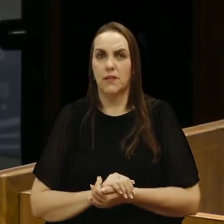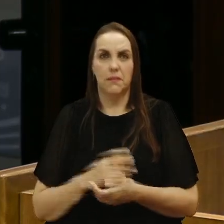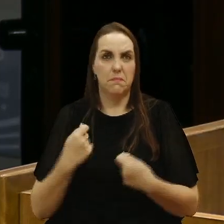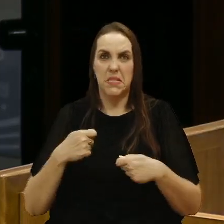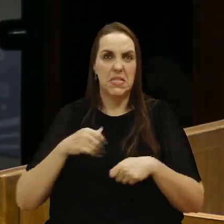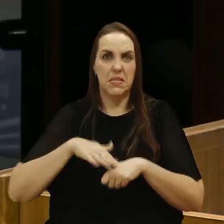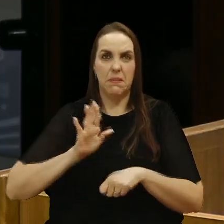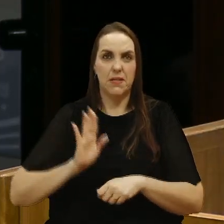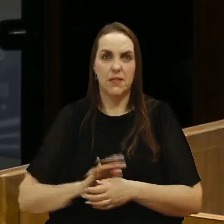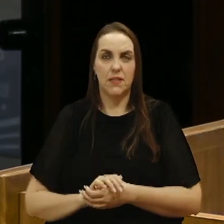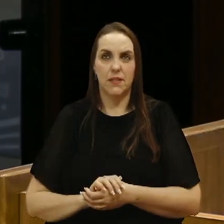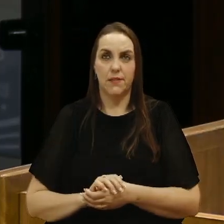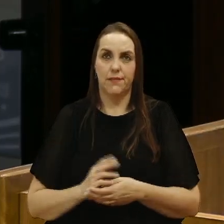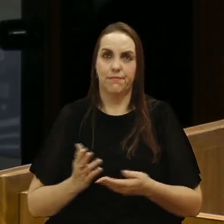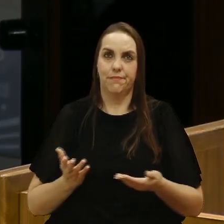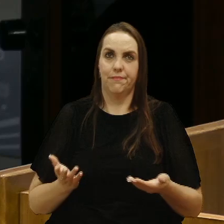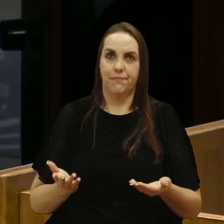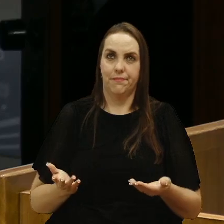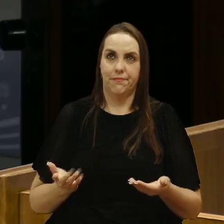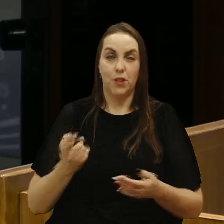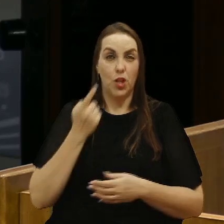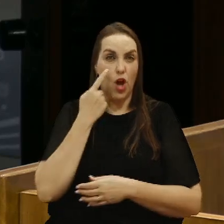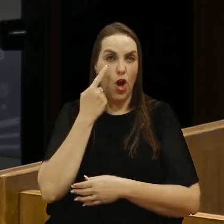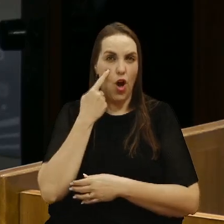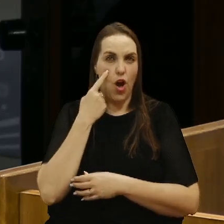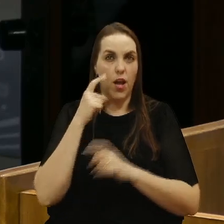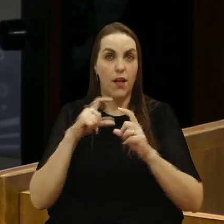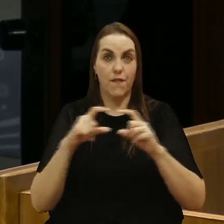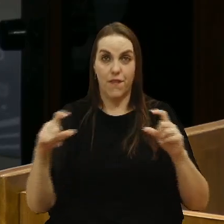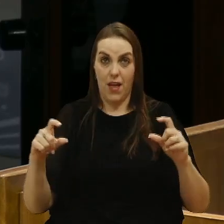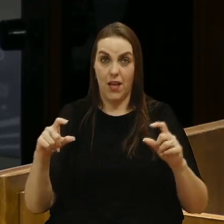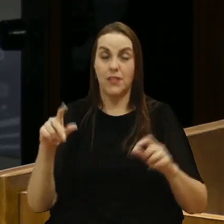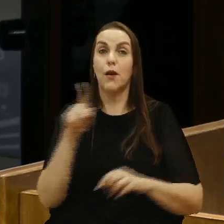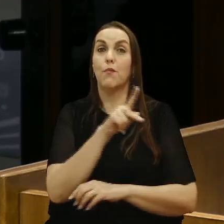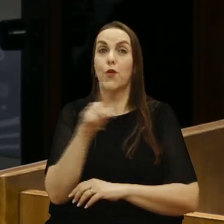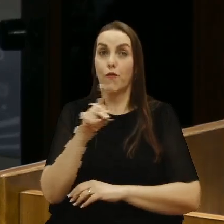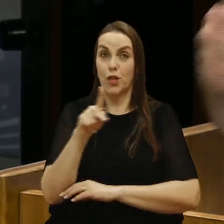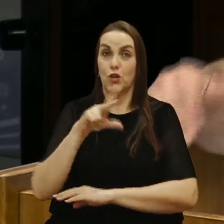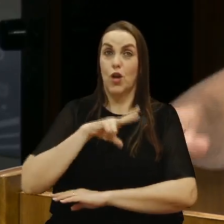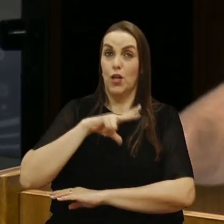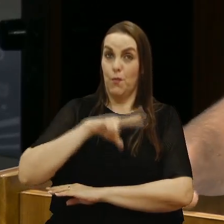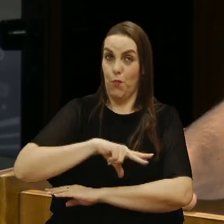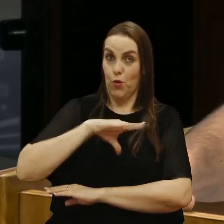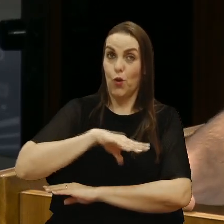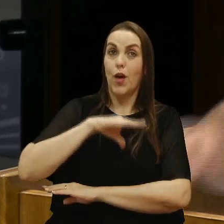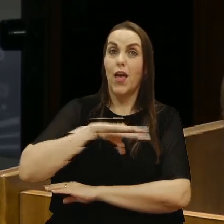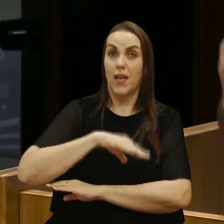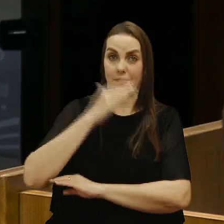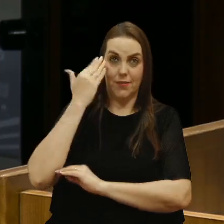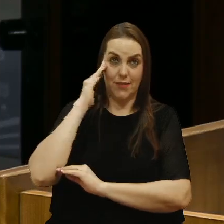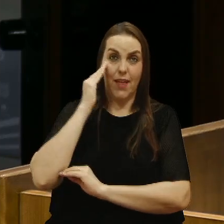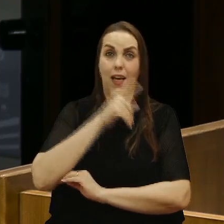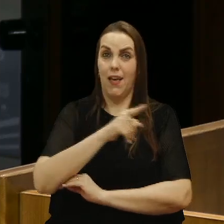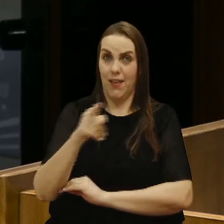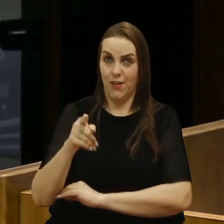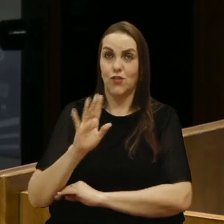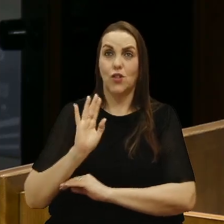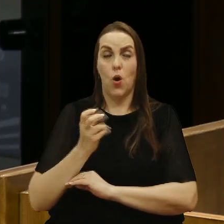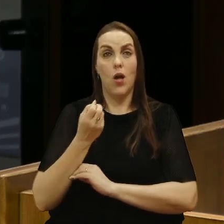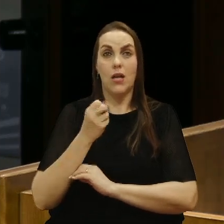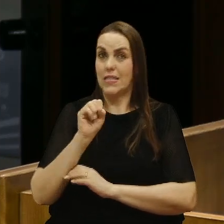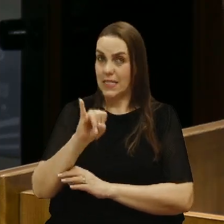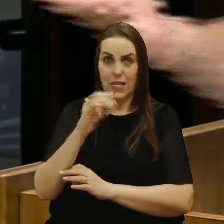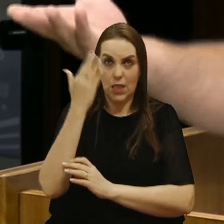que, olhem o que diz essa frase, professores de português que estão nos assistindo e aqueles que têm o entendimento, e quem não tiver eu vou